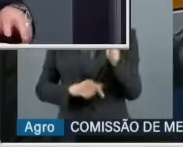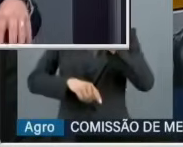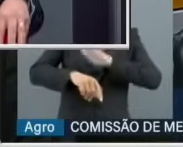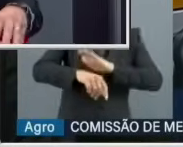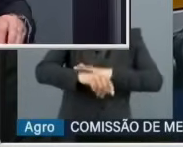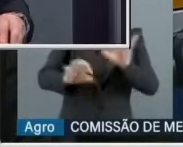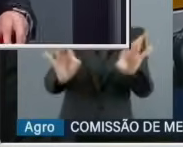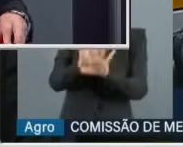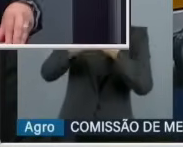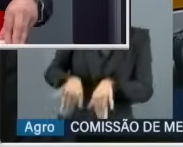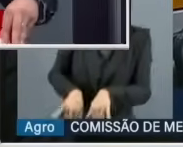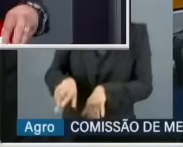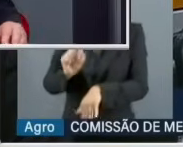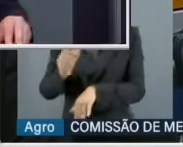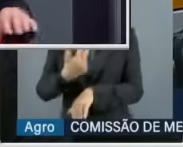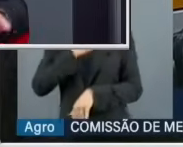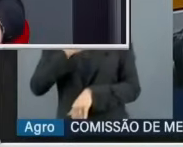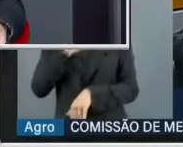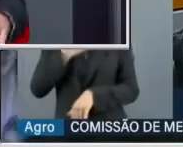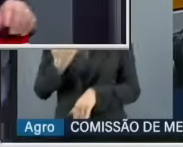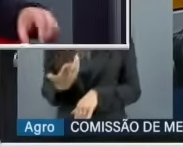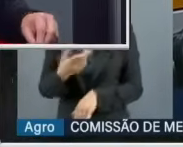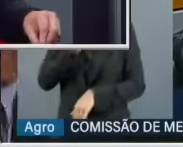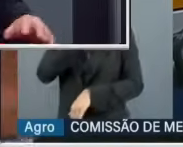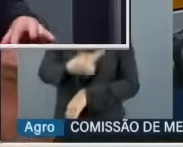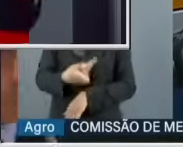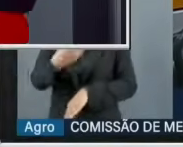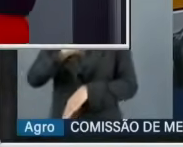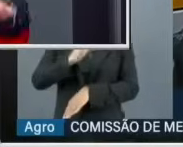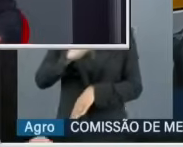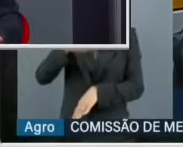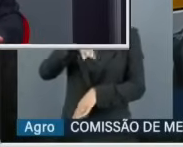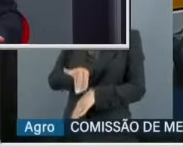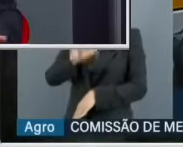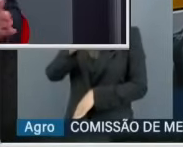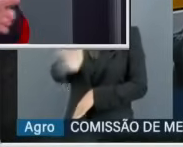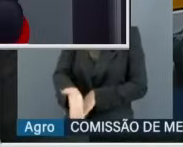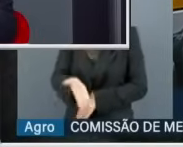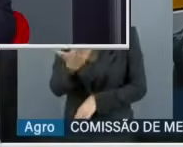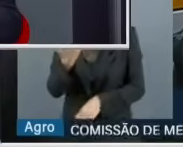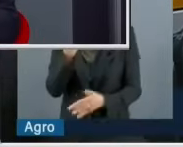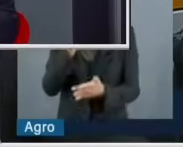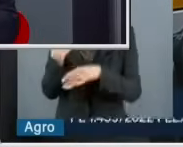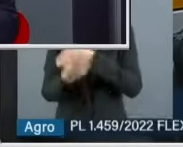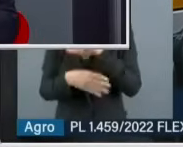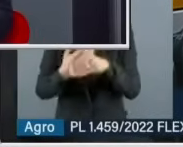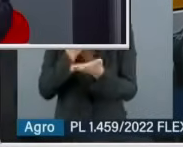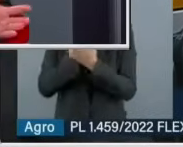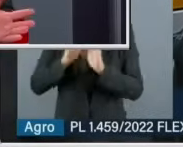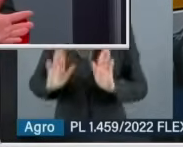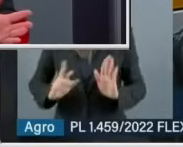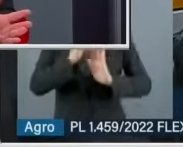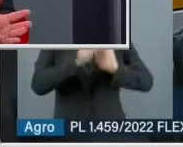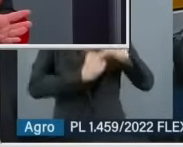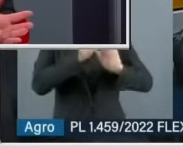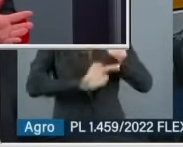se reuniu com fulano, beltrano, ciclano, e aí alguém disse não sei o quê, apresentaram um documento assim, assado. É preciso que